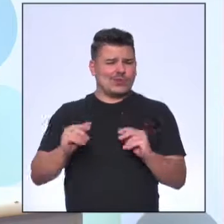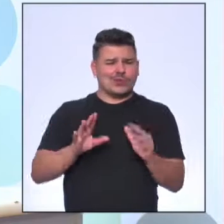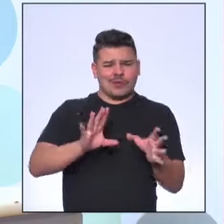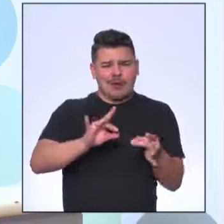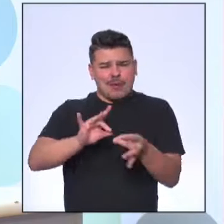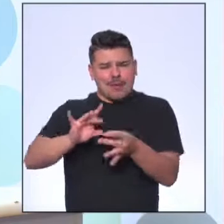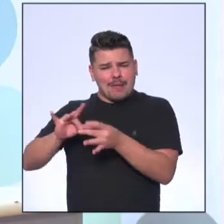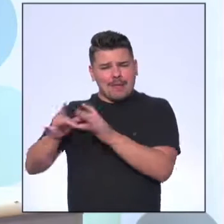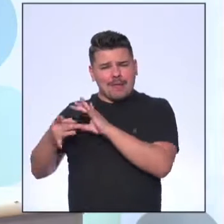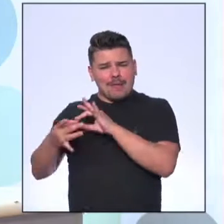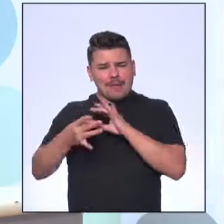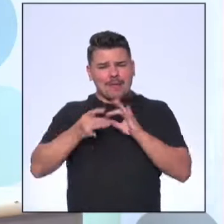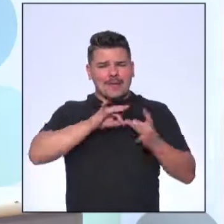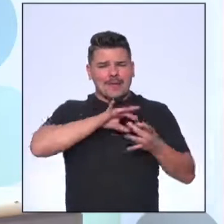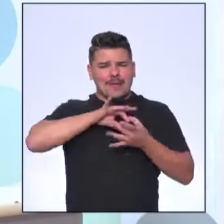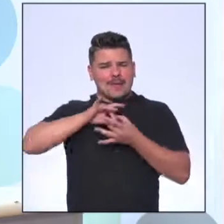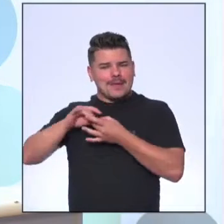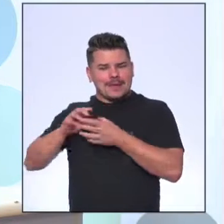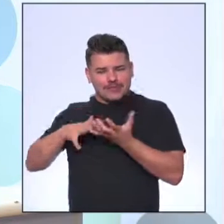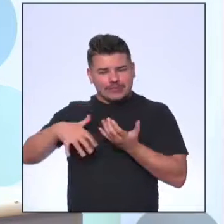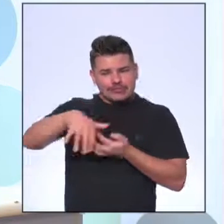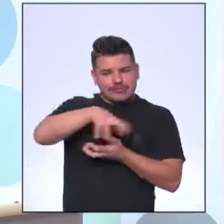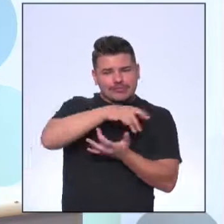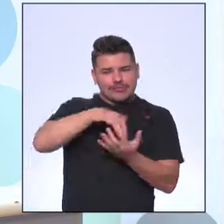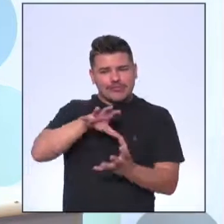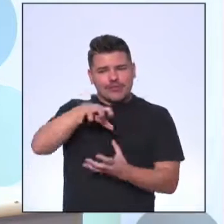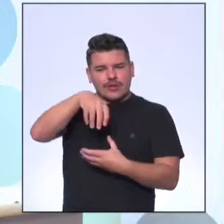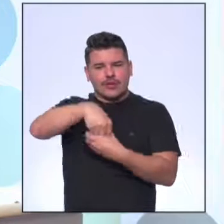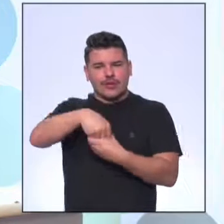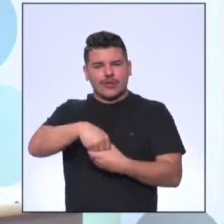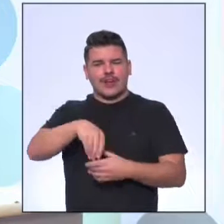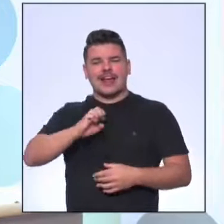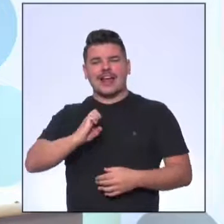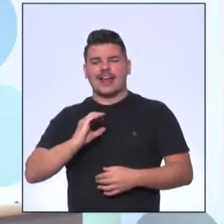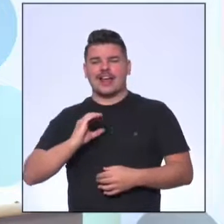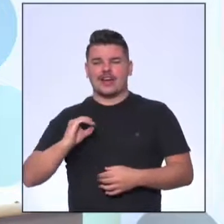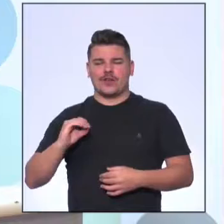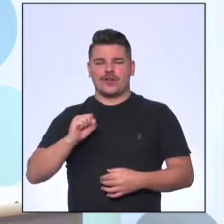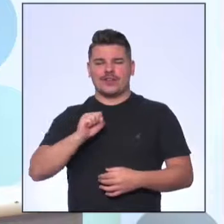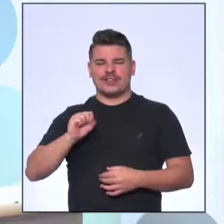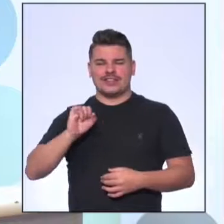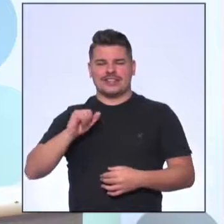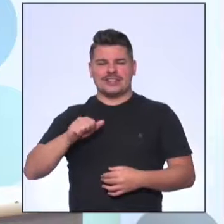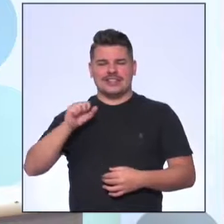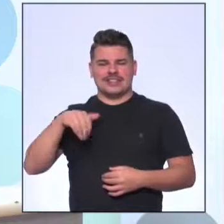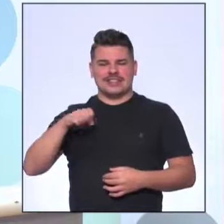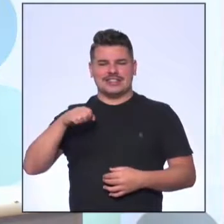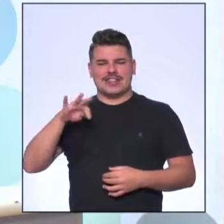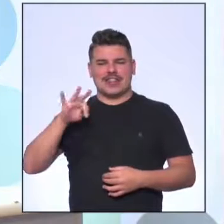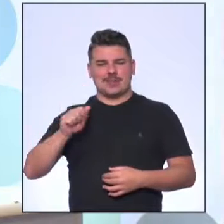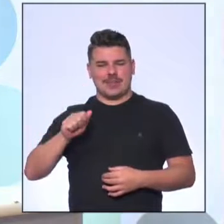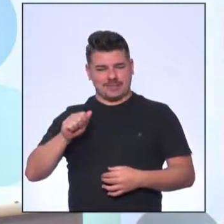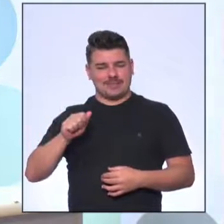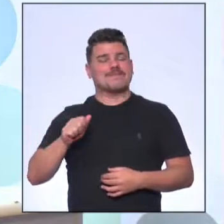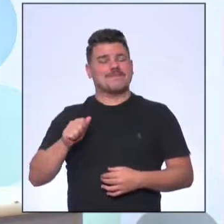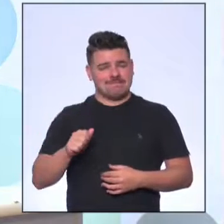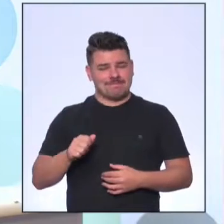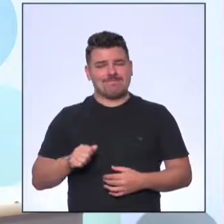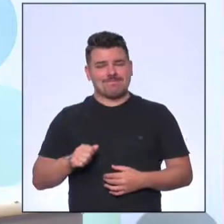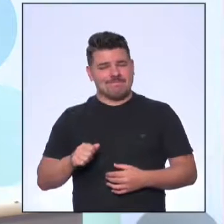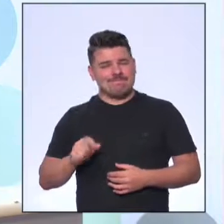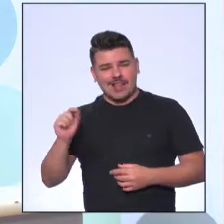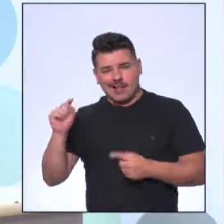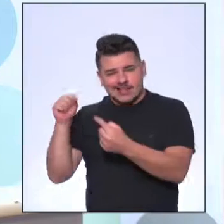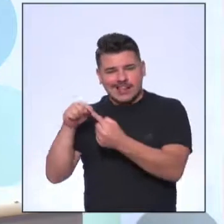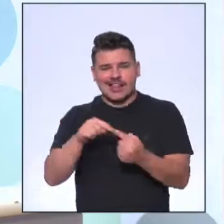interligado. Então, eu tenho um todo totalmente interligado em que um fator depende muito de outros fatores. Tá?